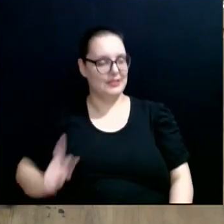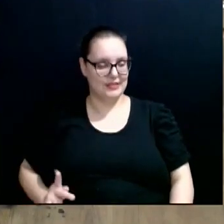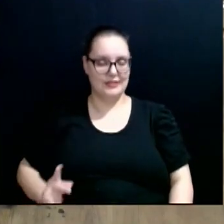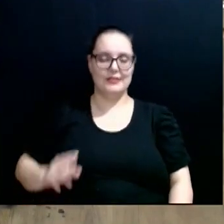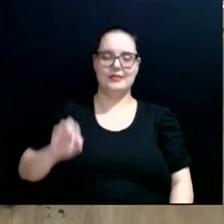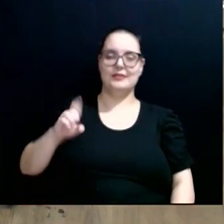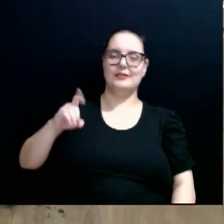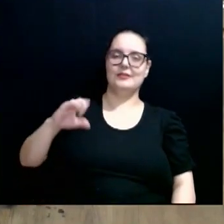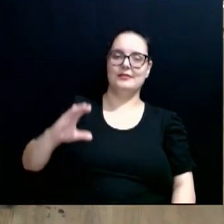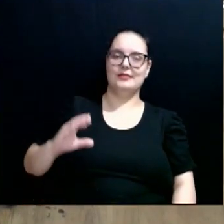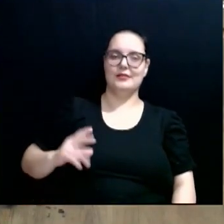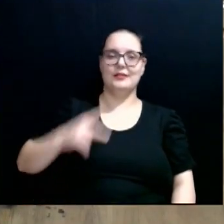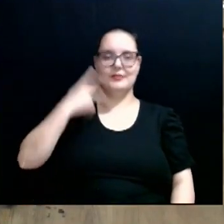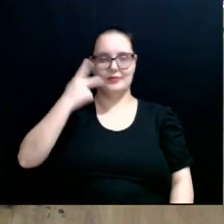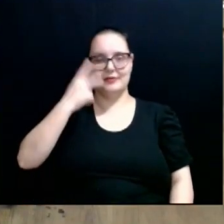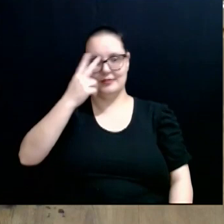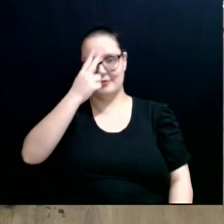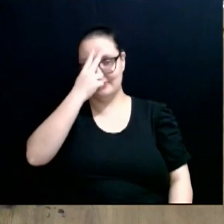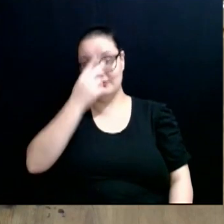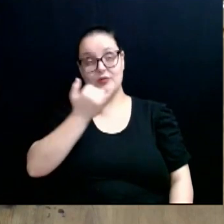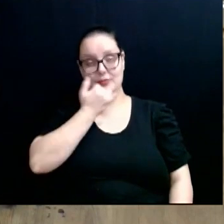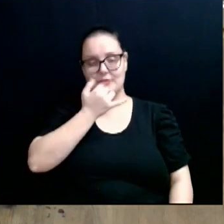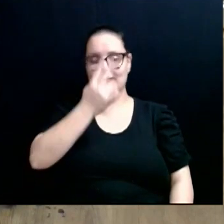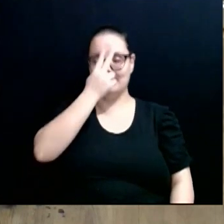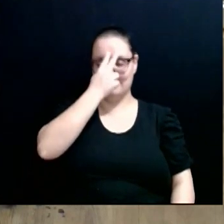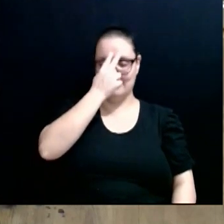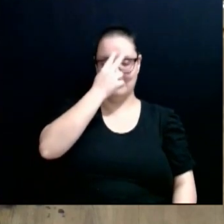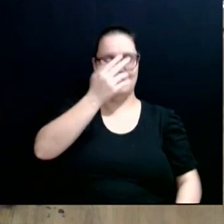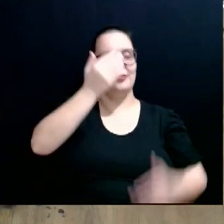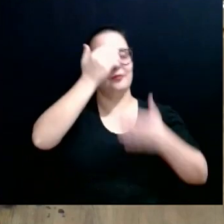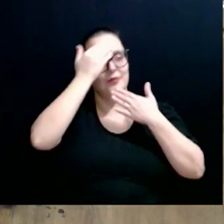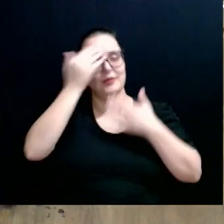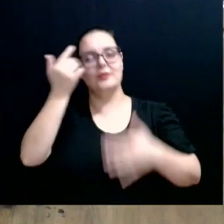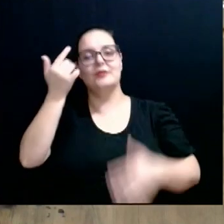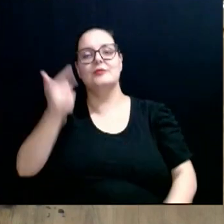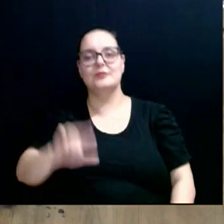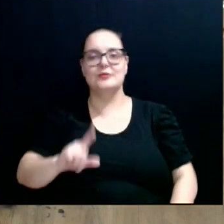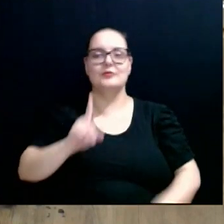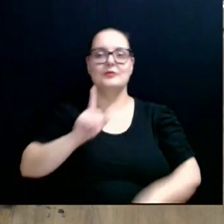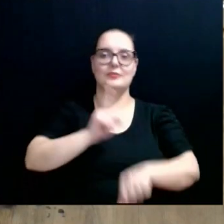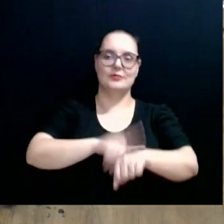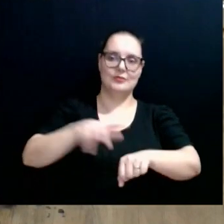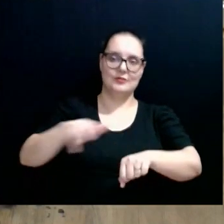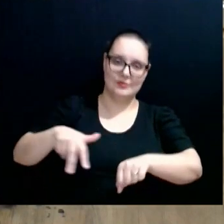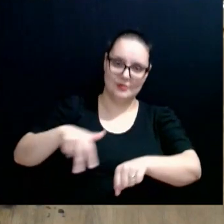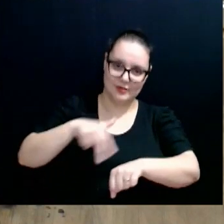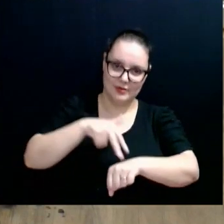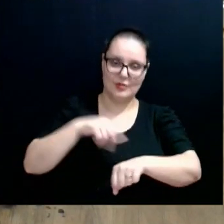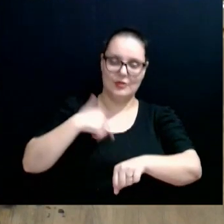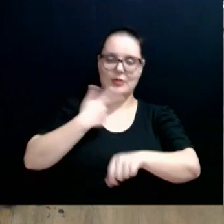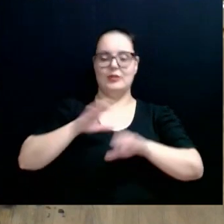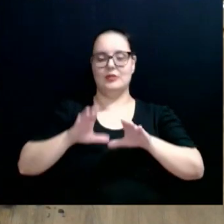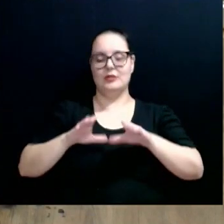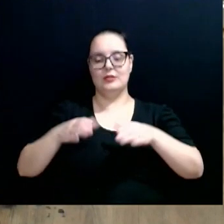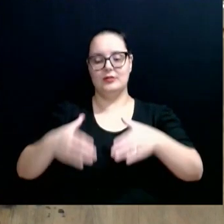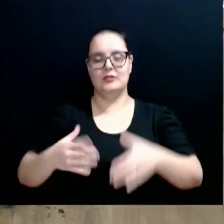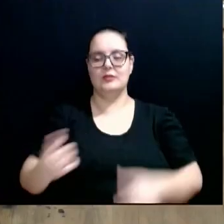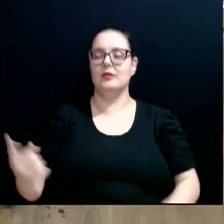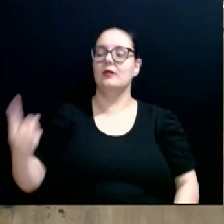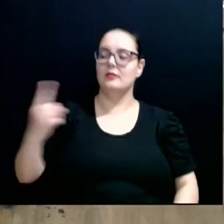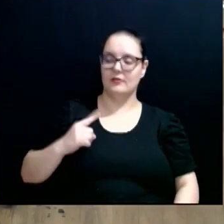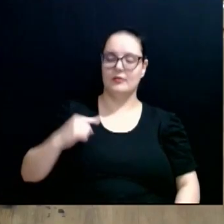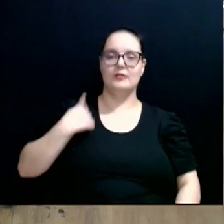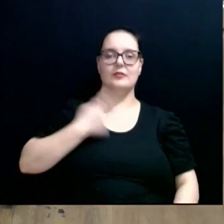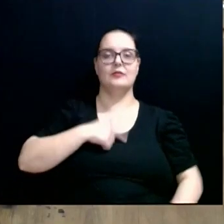Riveretti, também muito obrigado por mais uma vez a disponibilidade do seu tempo com a nossa equipe, ter vindo até os nossos estúdios,